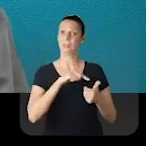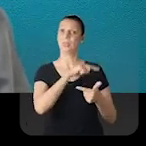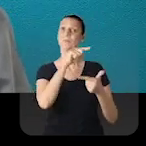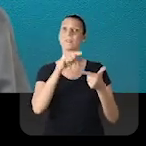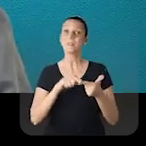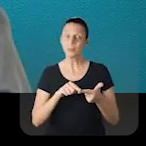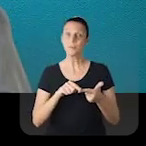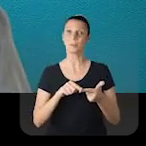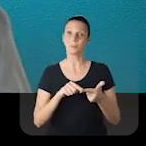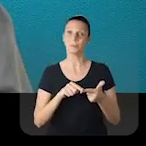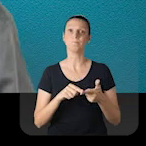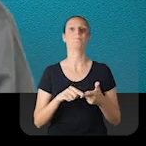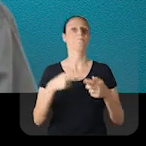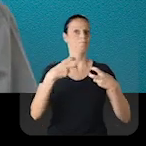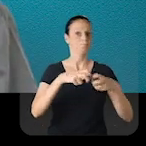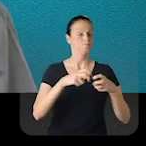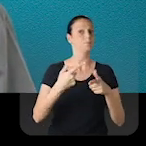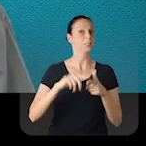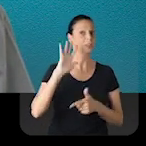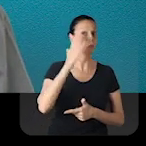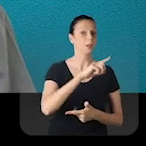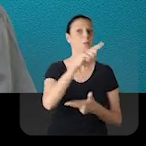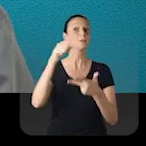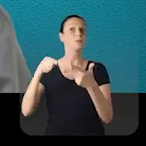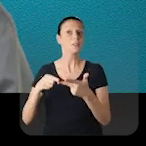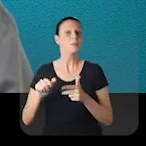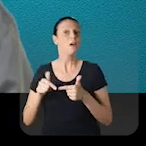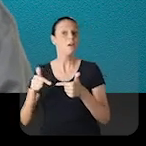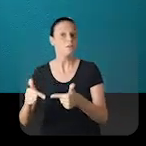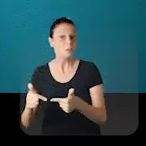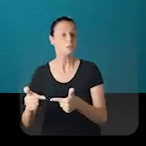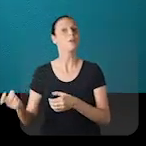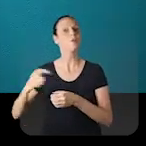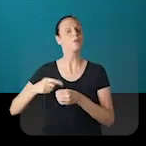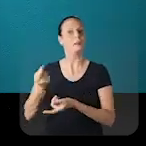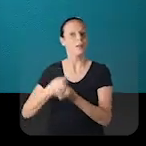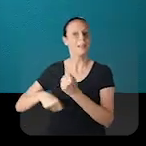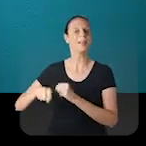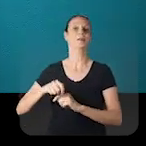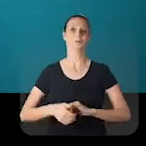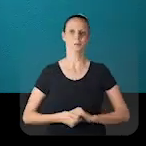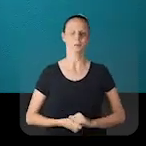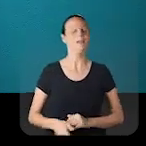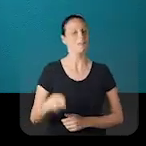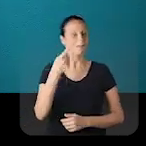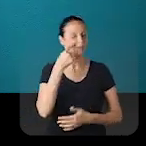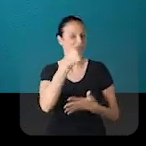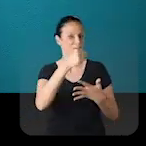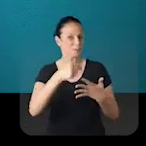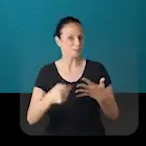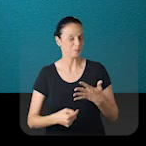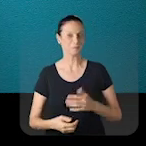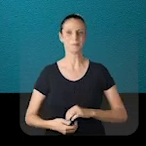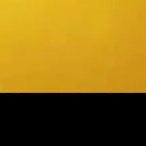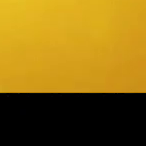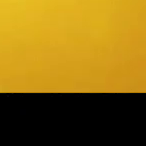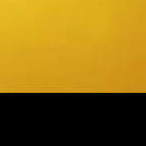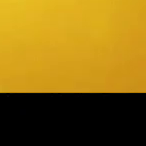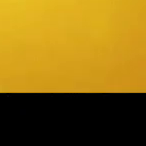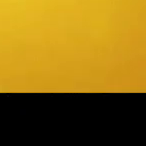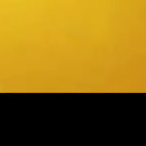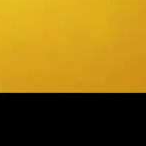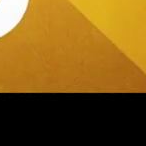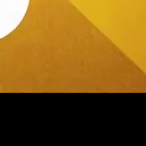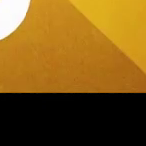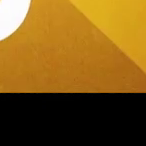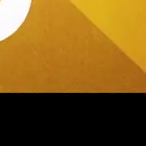do coronavírus, a busca de soluções para o transporte coletivo e as ações de retomada econômica. Confira!